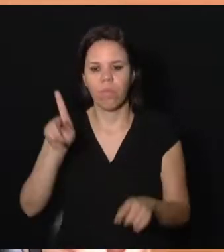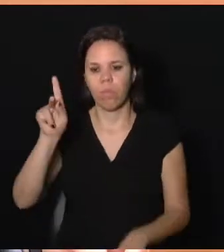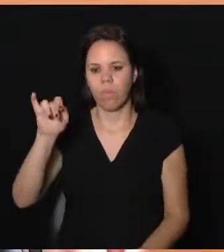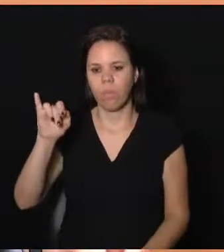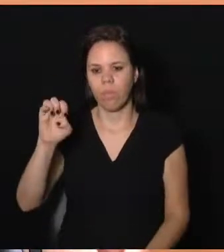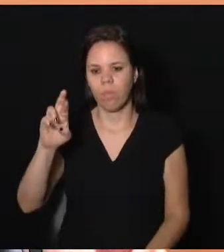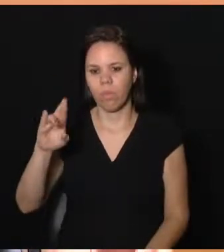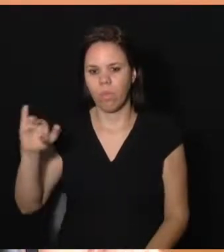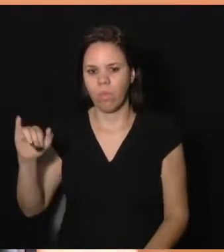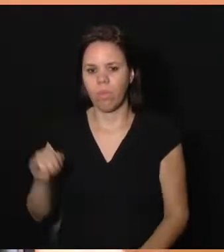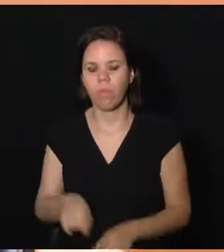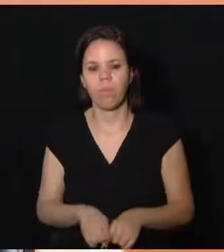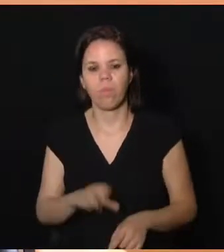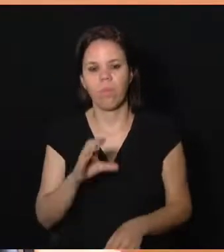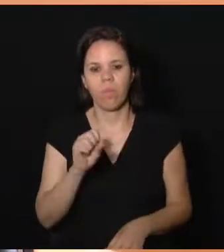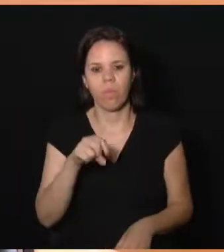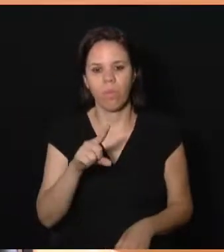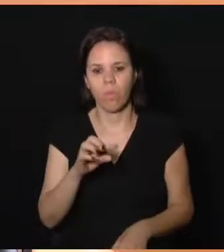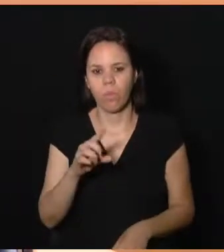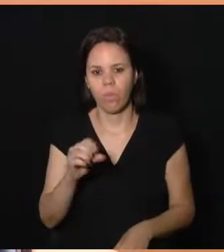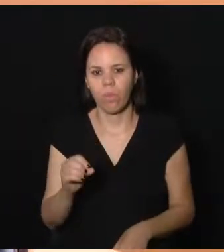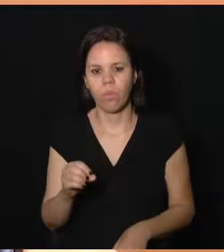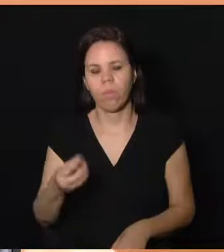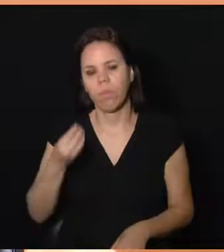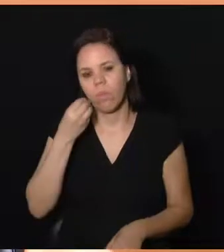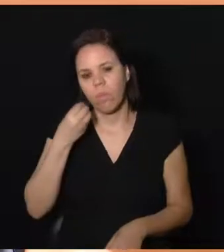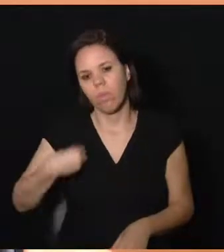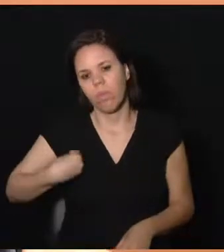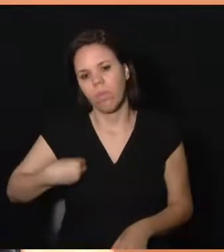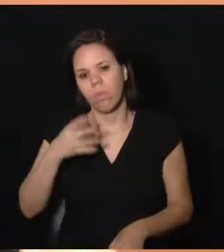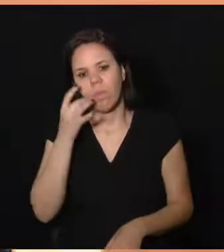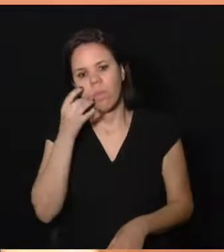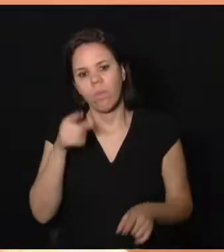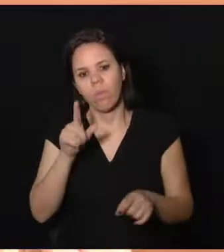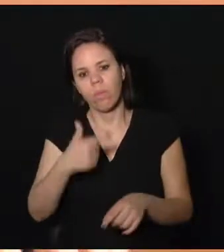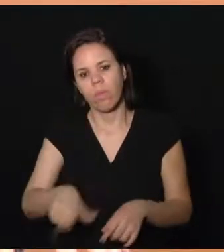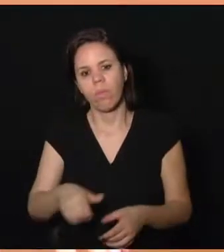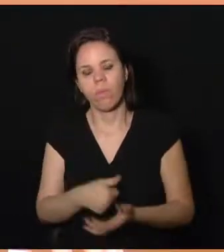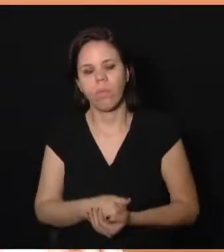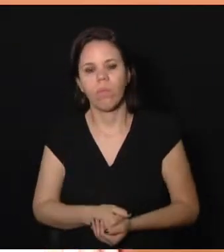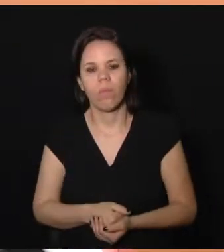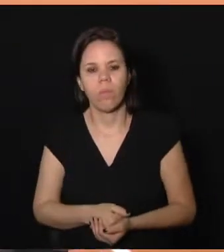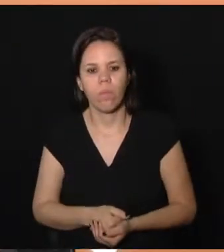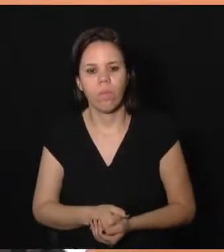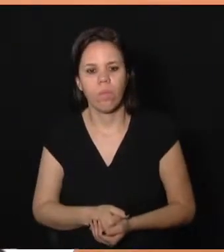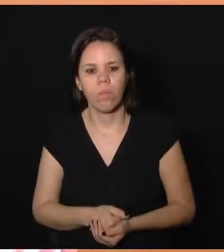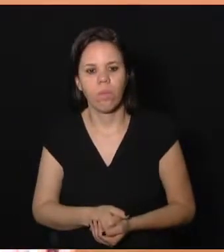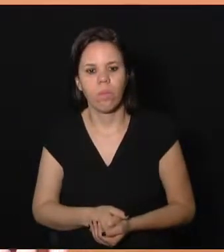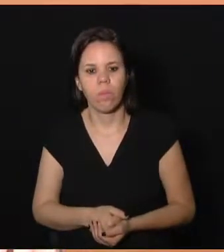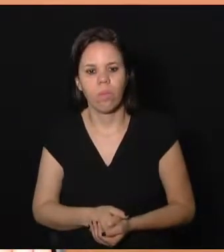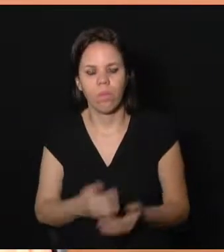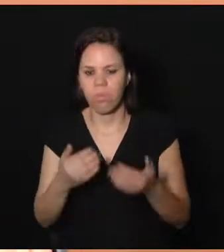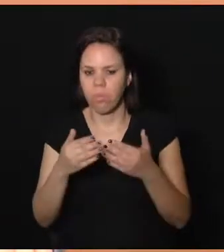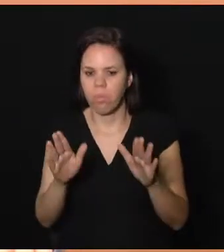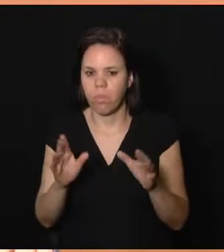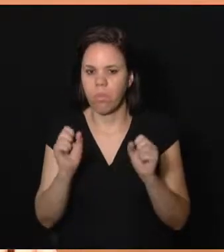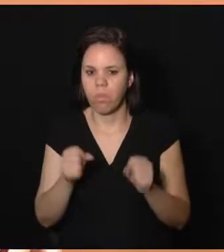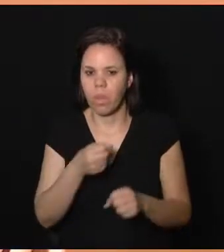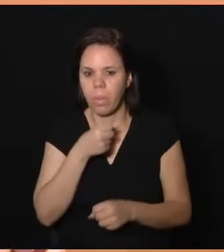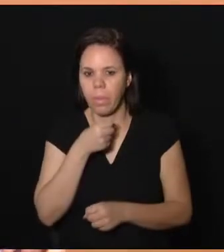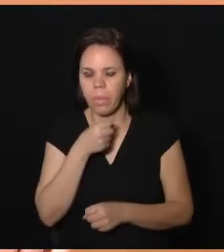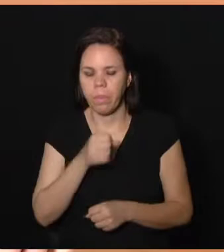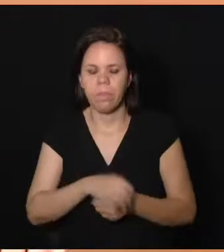Britânico. Obrigado mais uma vez pela sua presença, Pierre. Obrigado, Márcio. Está aberto o microfone.